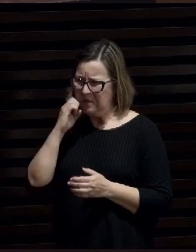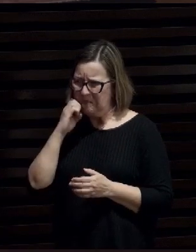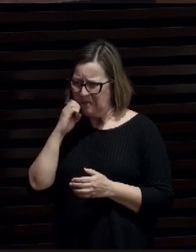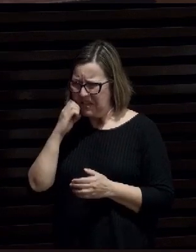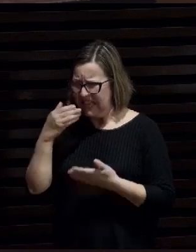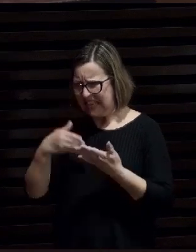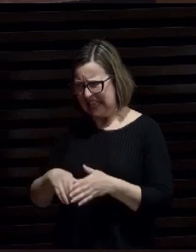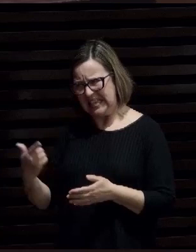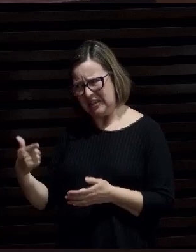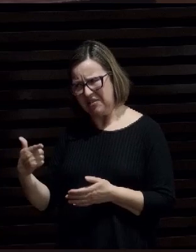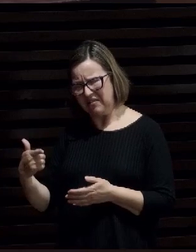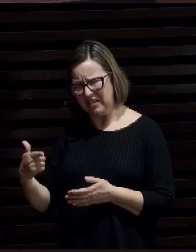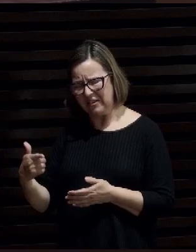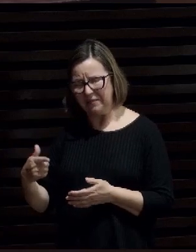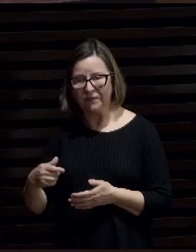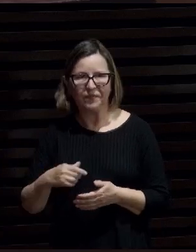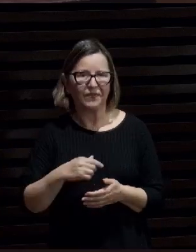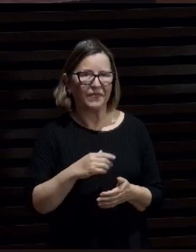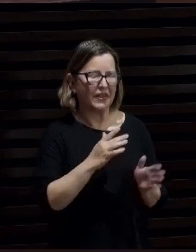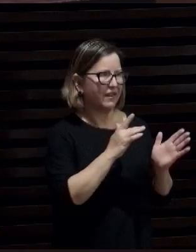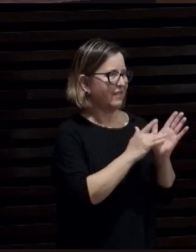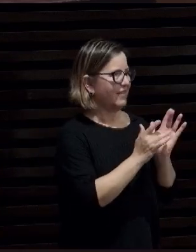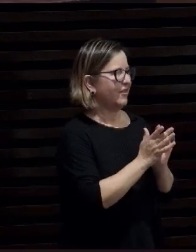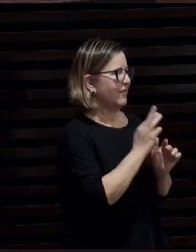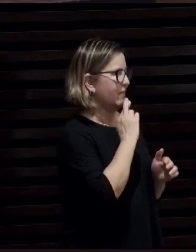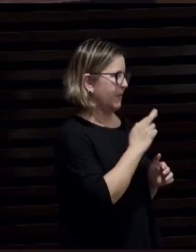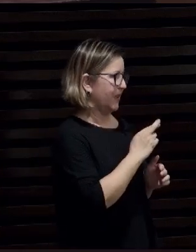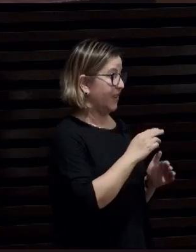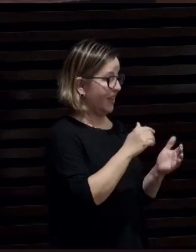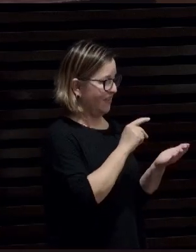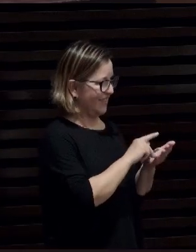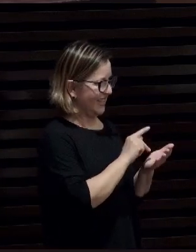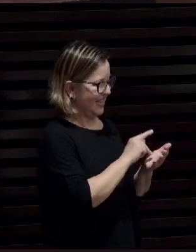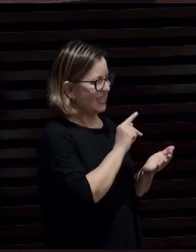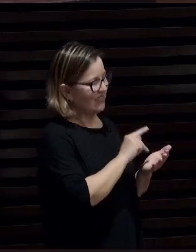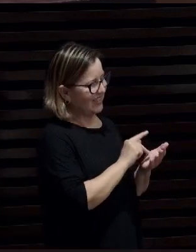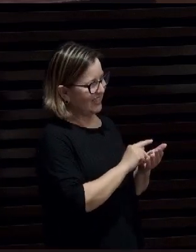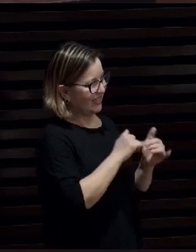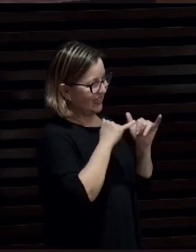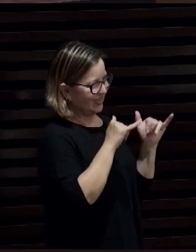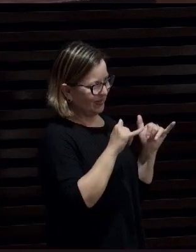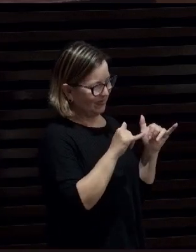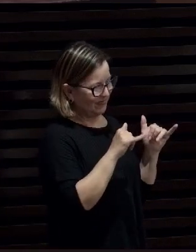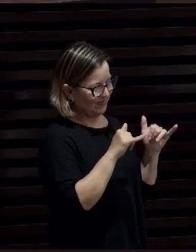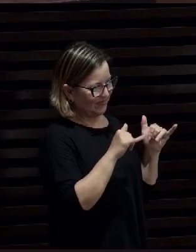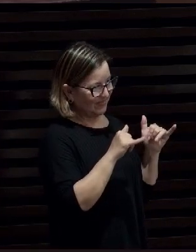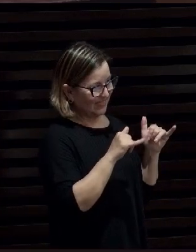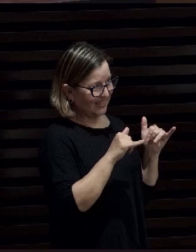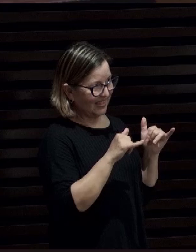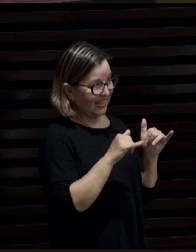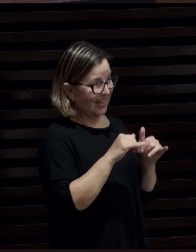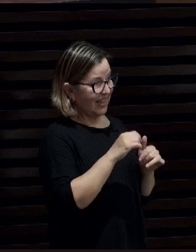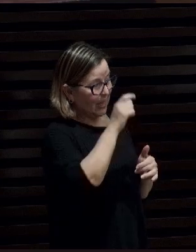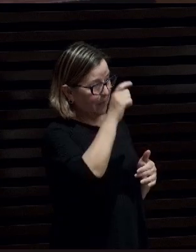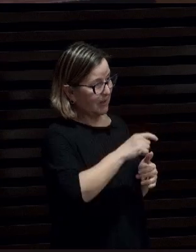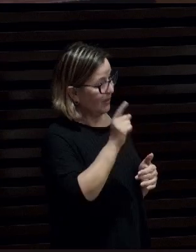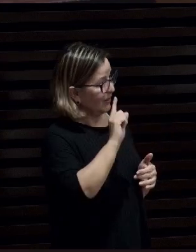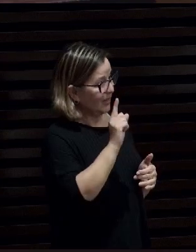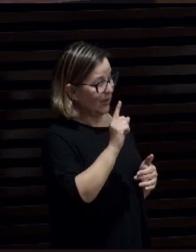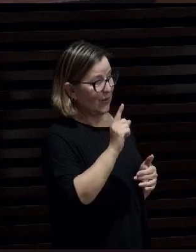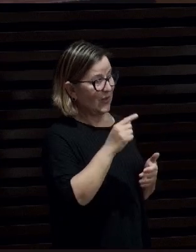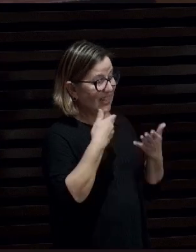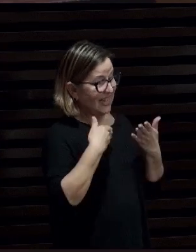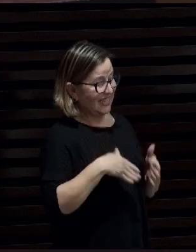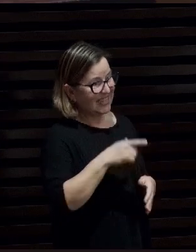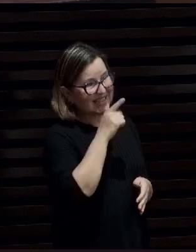vez? Respondeu Jesus: em verdade te digo, que quem não nascer da